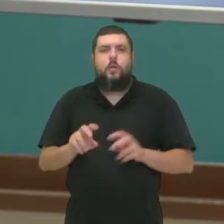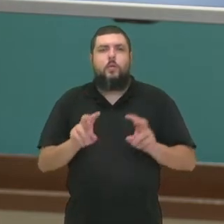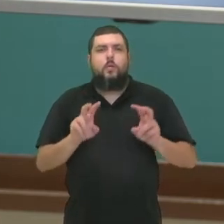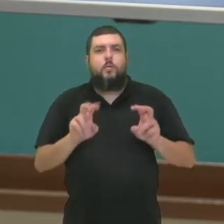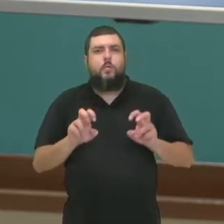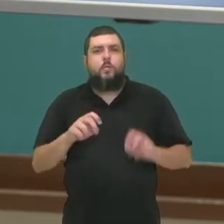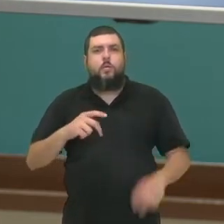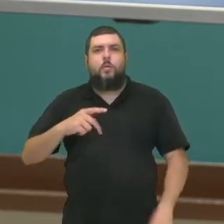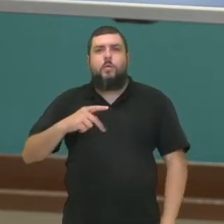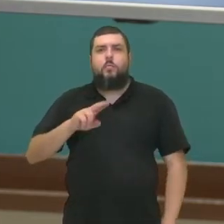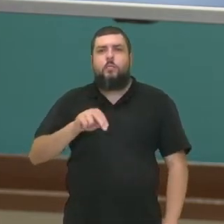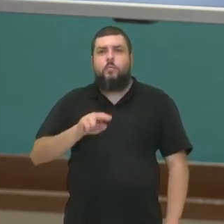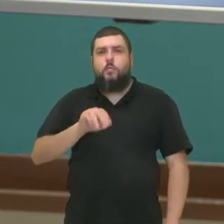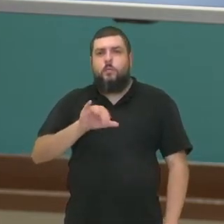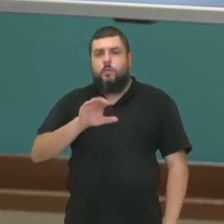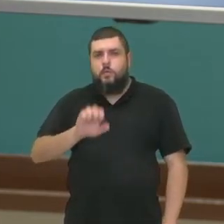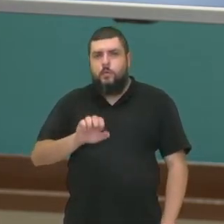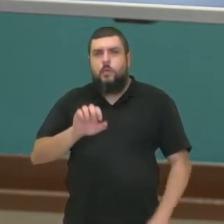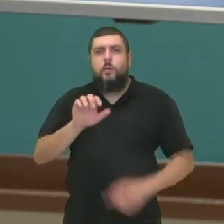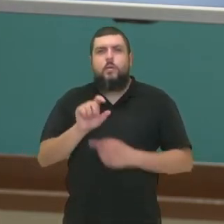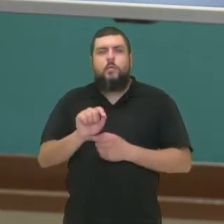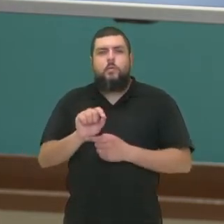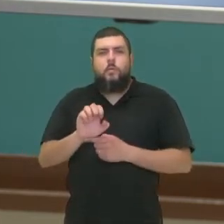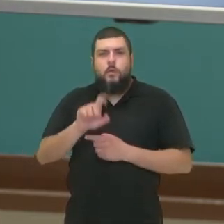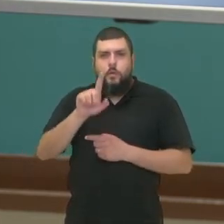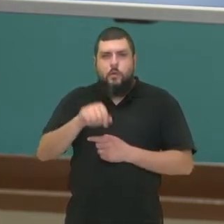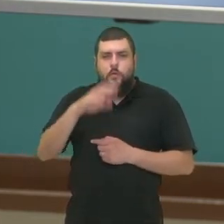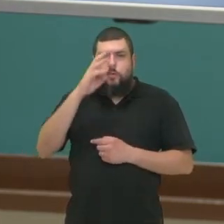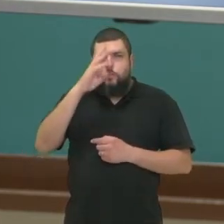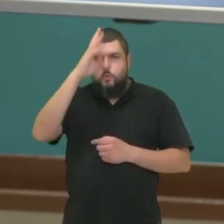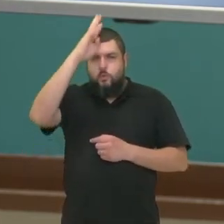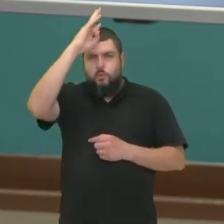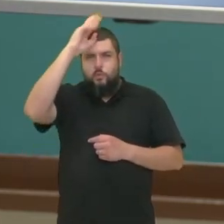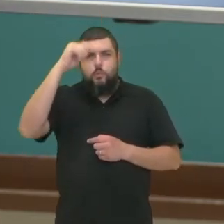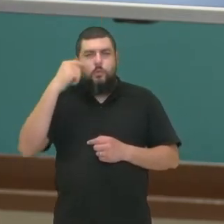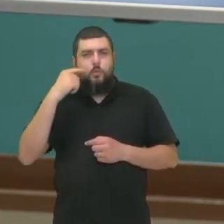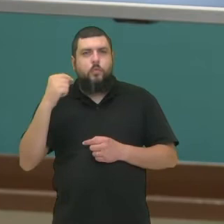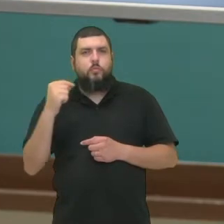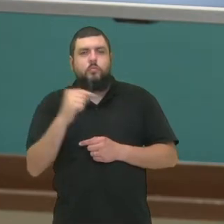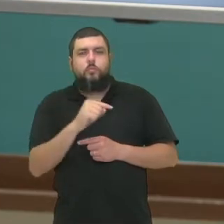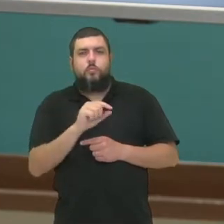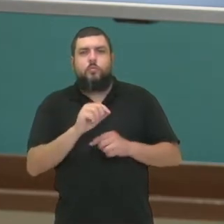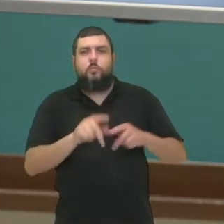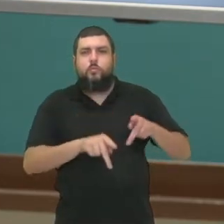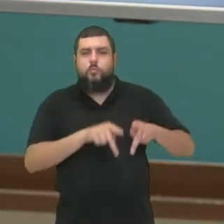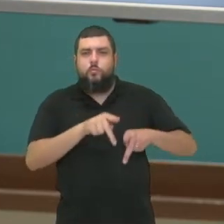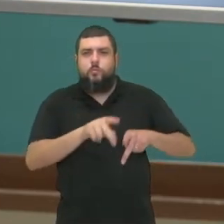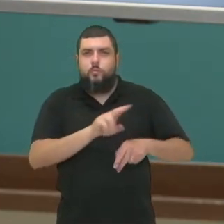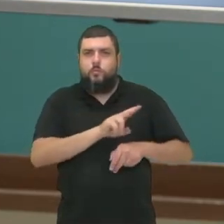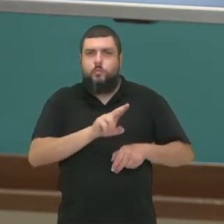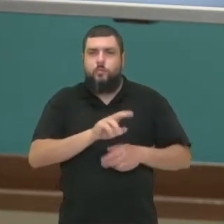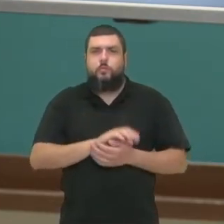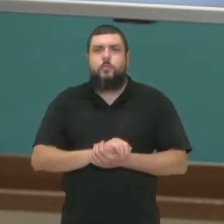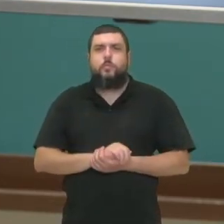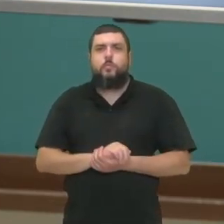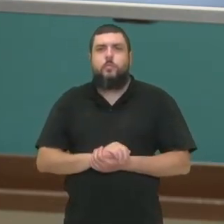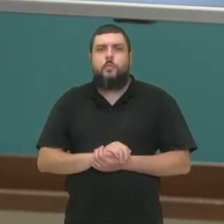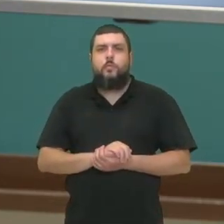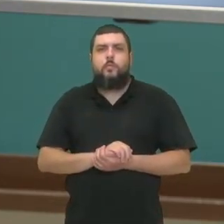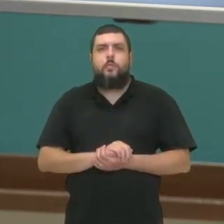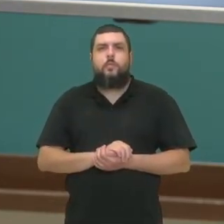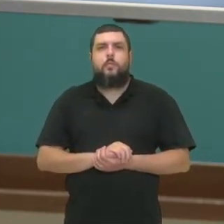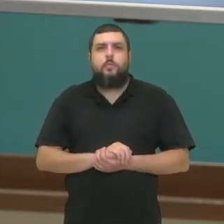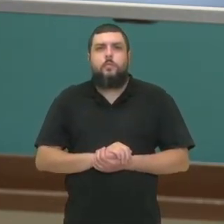fenício, punici, como era chamado os romanos, como os romanos chamavam quem era de origem fenícia, porque Cartago foi fundada pelos